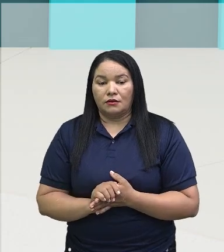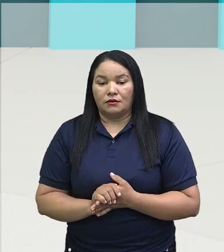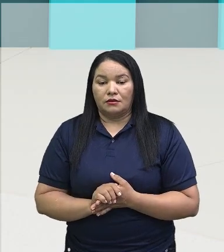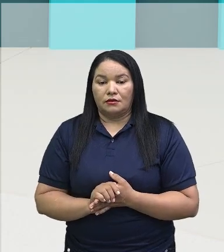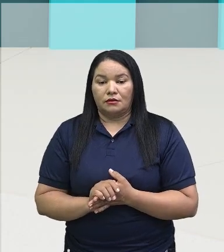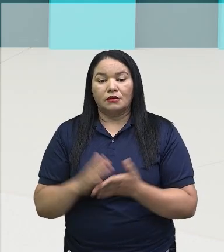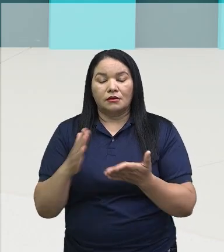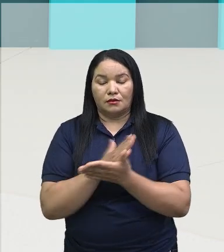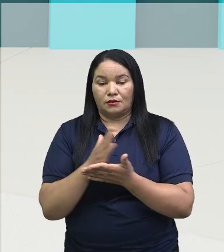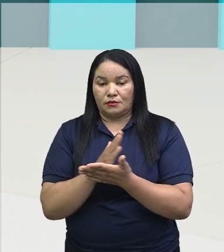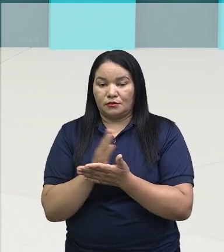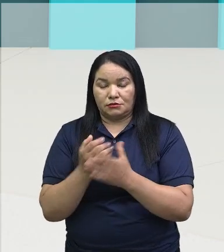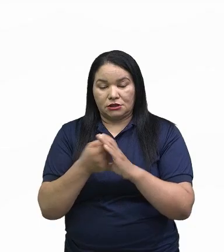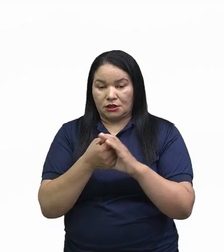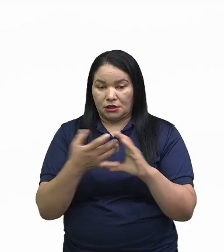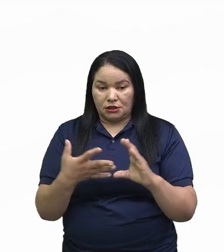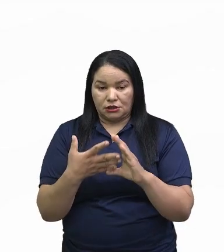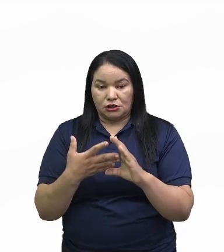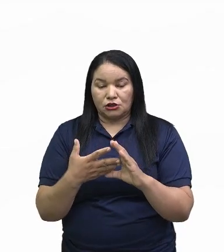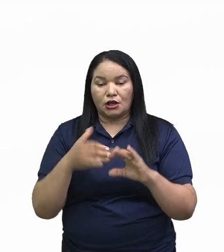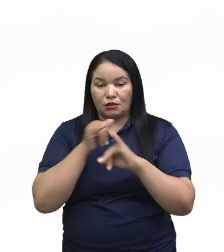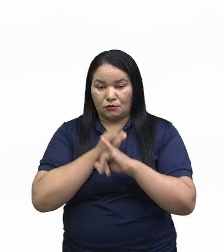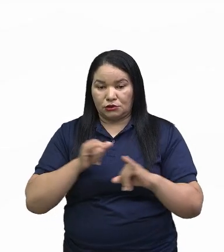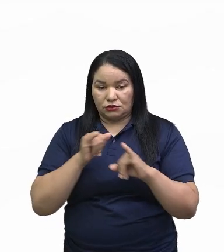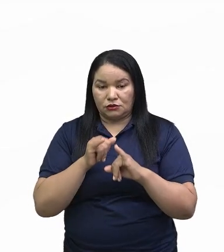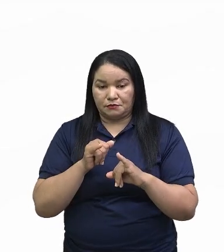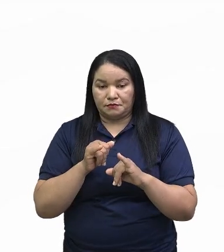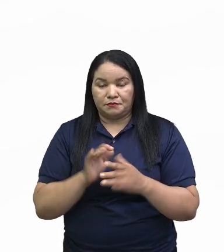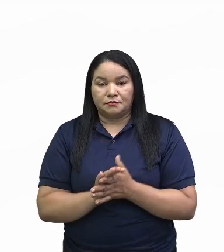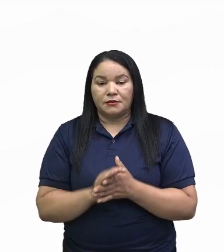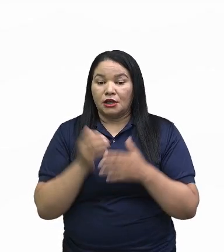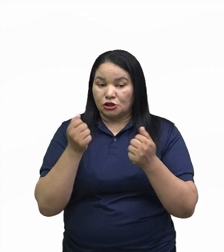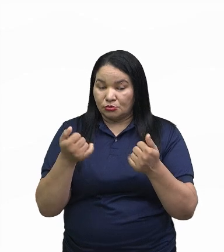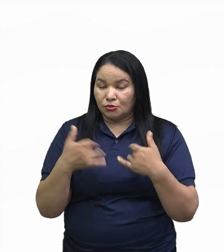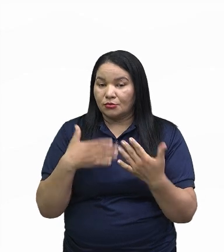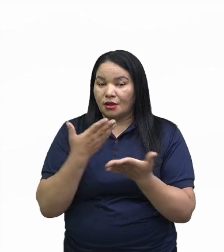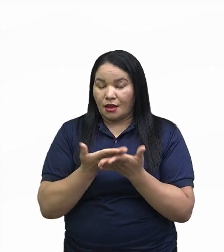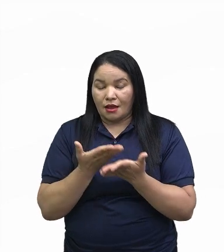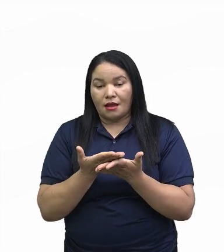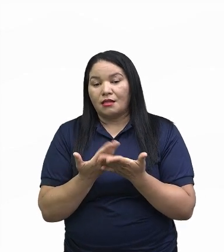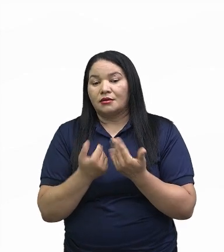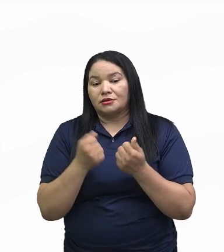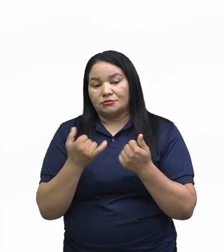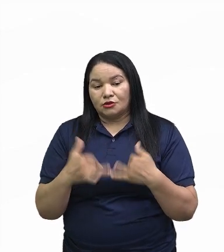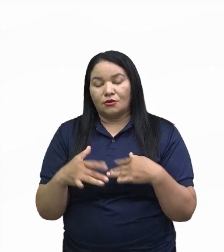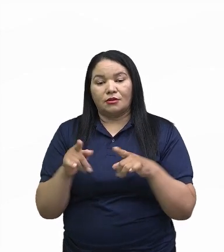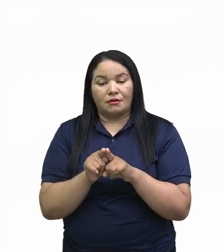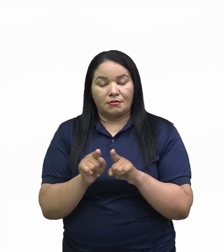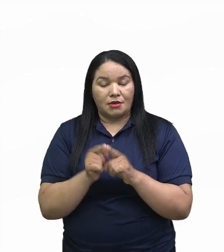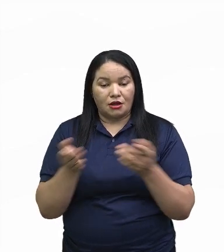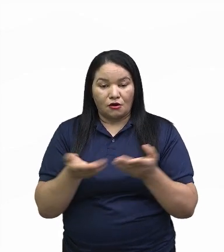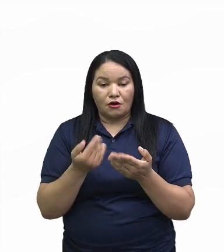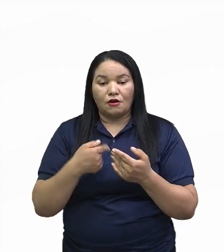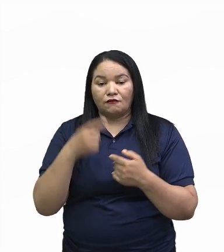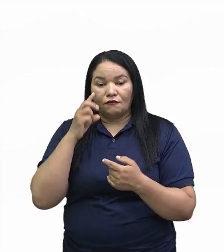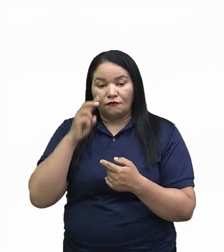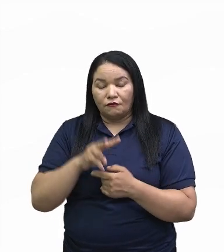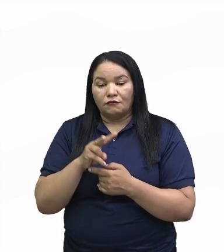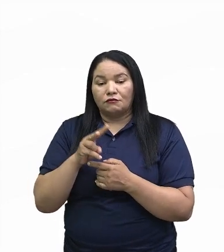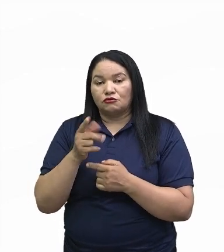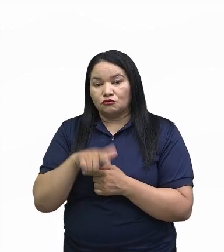algumas características da notícia, que inclusive nós também estudamos esse assunto. Observe, a